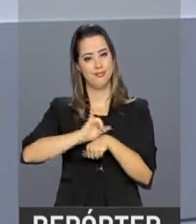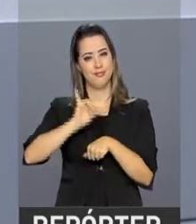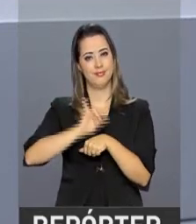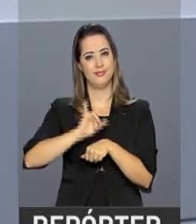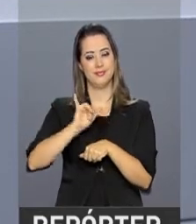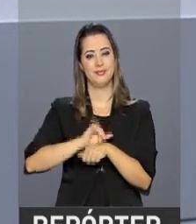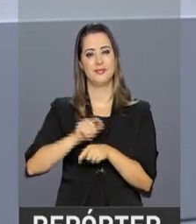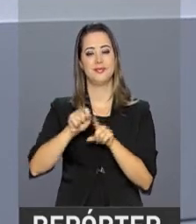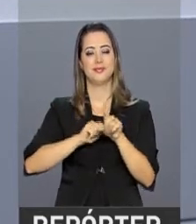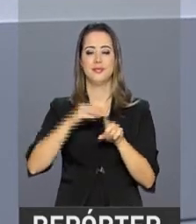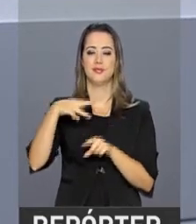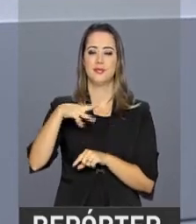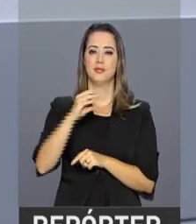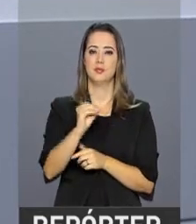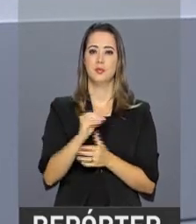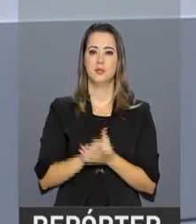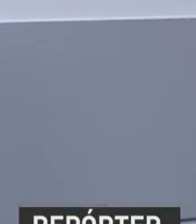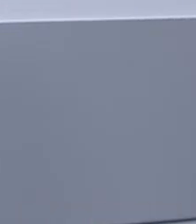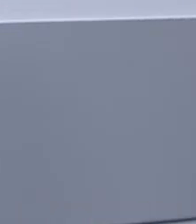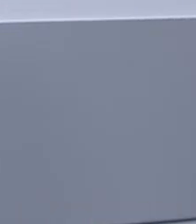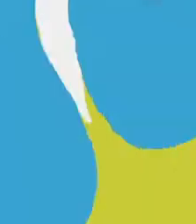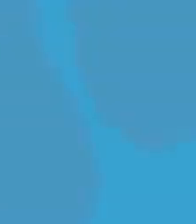no mês de março